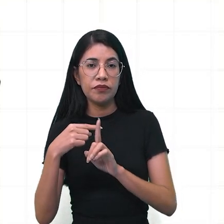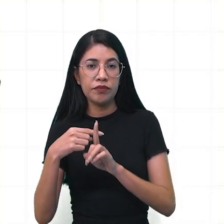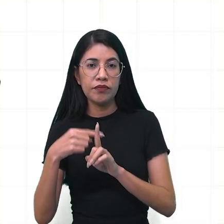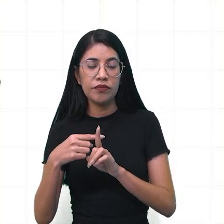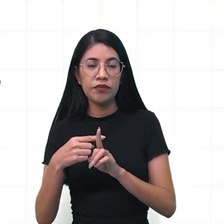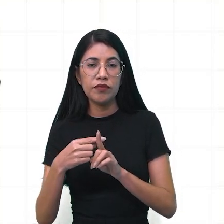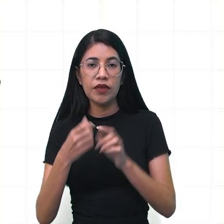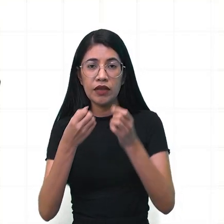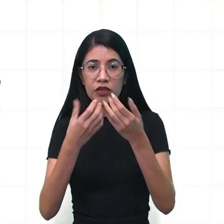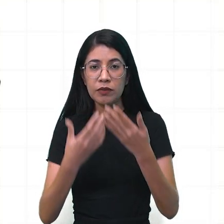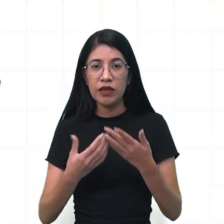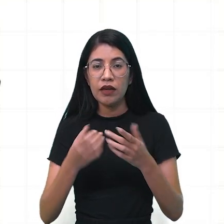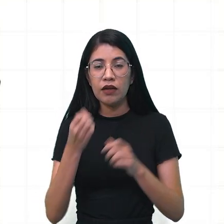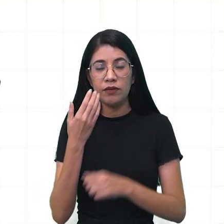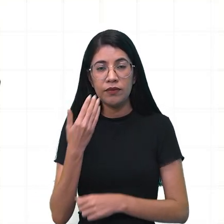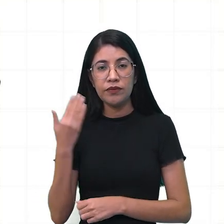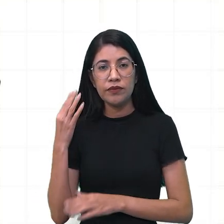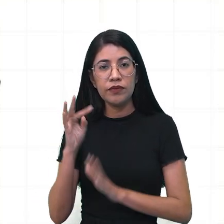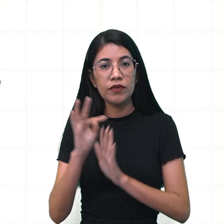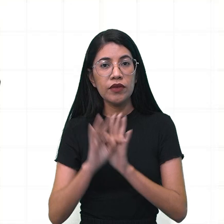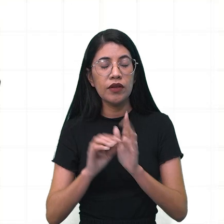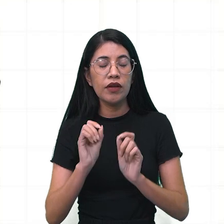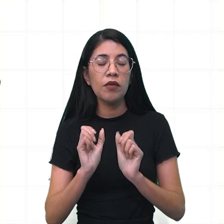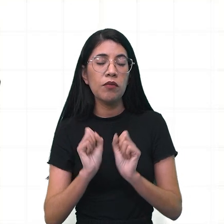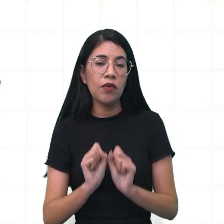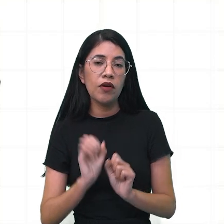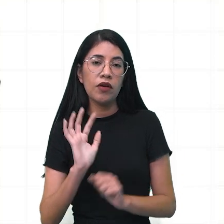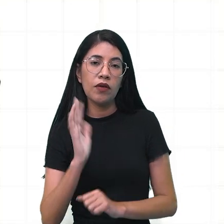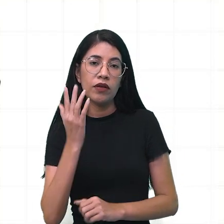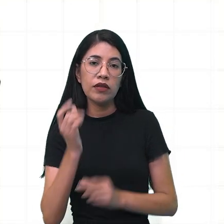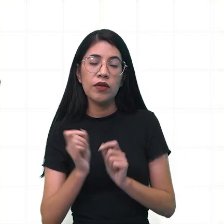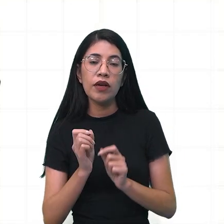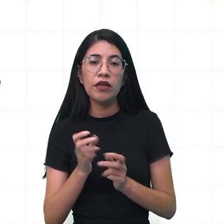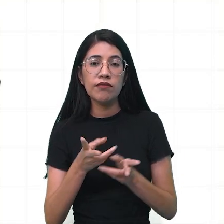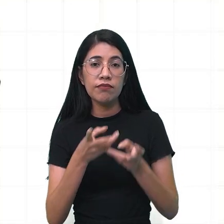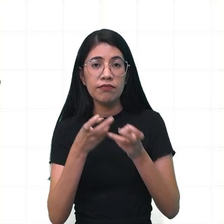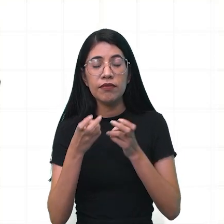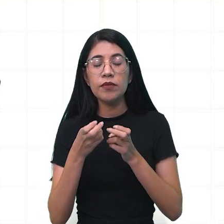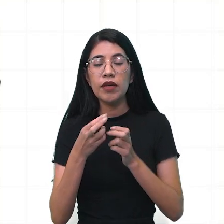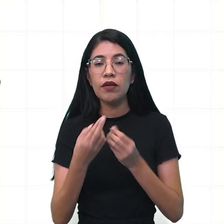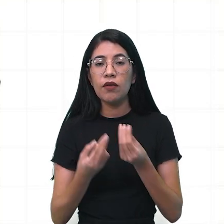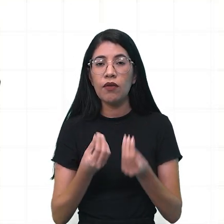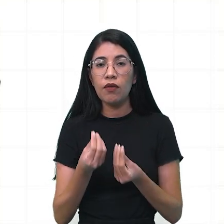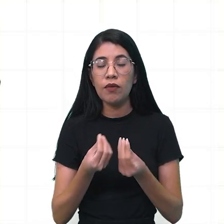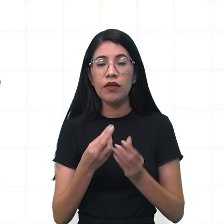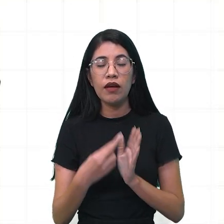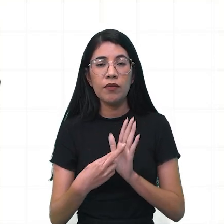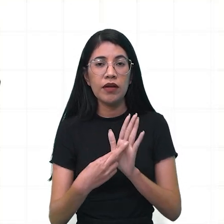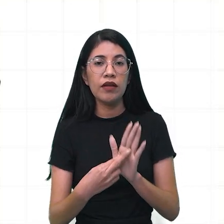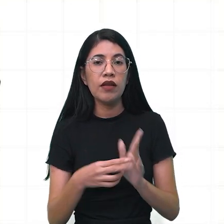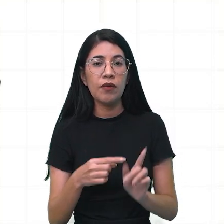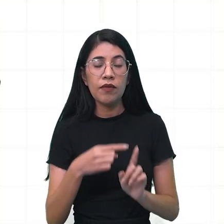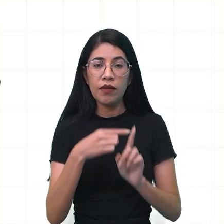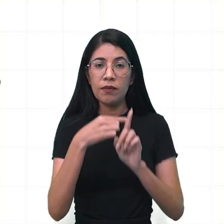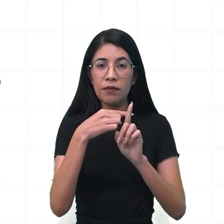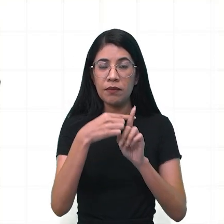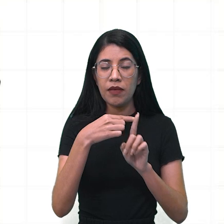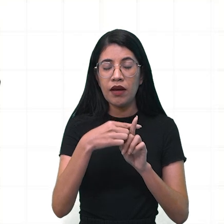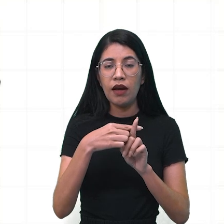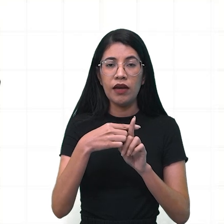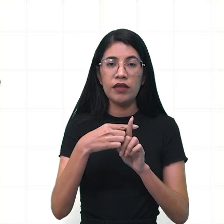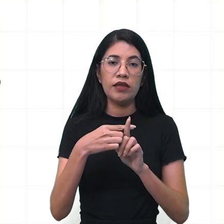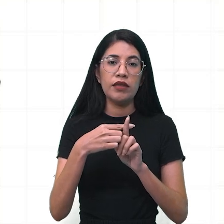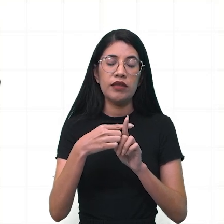tá falando aqui às vezes pode acontecer da gente ver esse tipo de representação sinalzinho de mais com